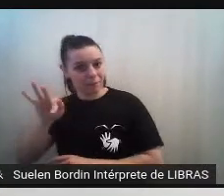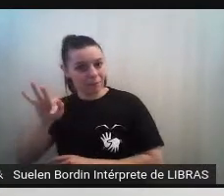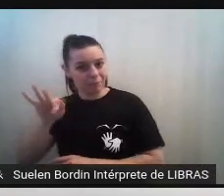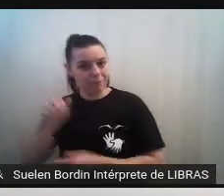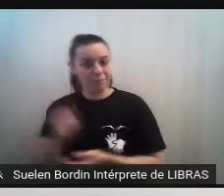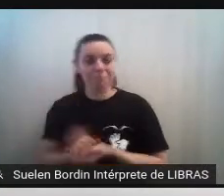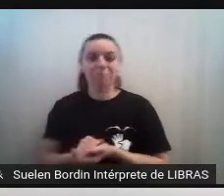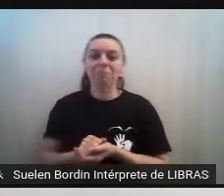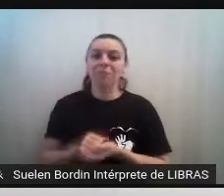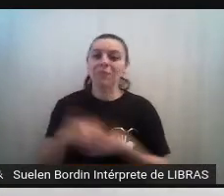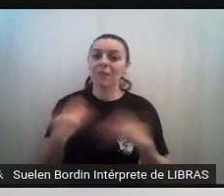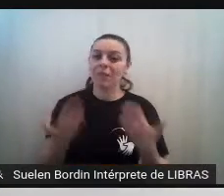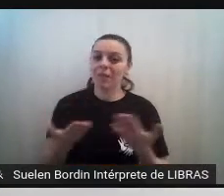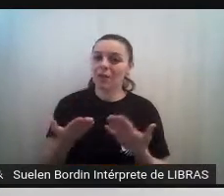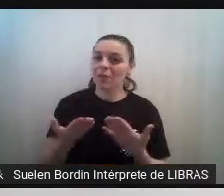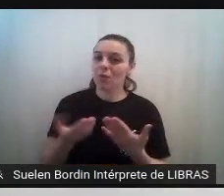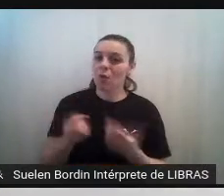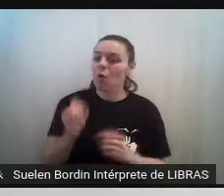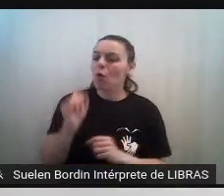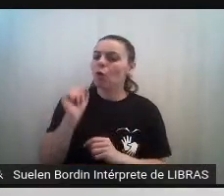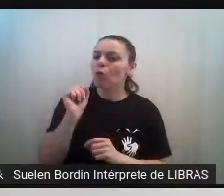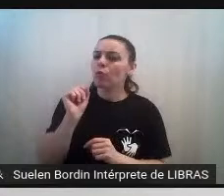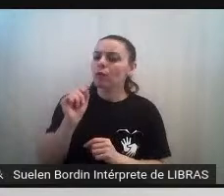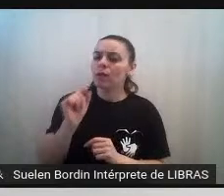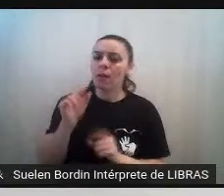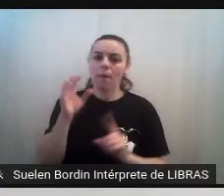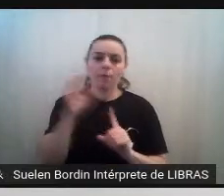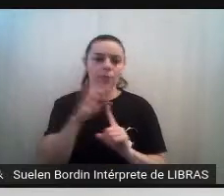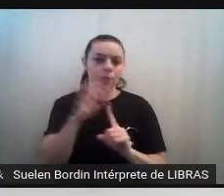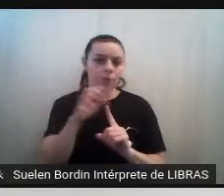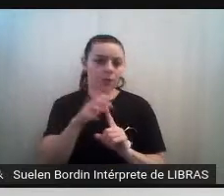da influência do projeto Procuram-se Arletes na sua vida?